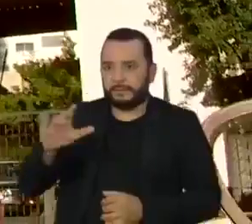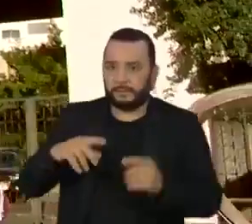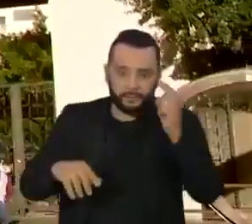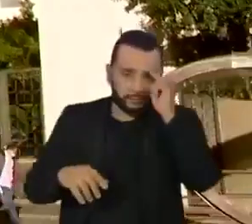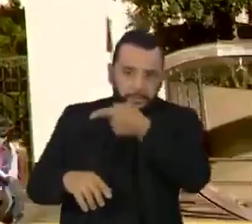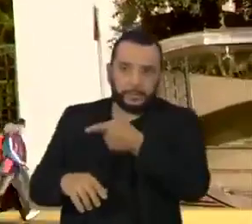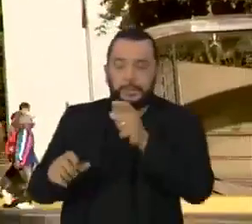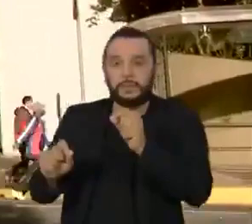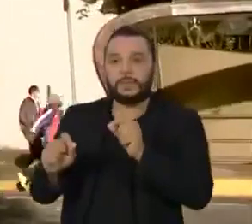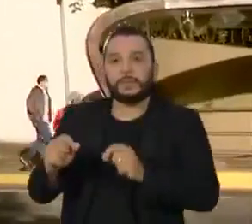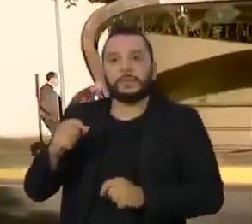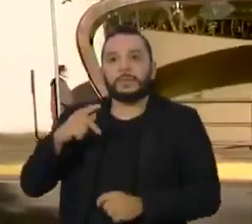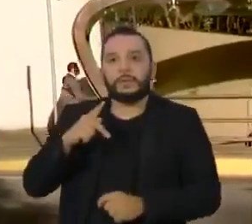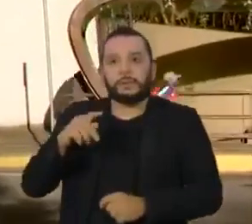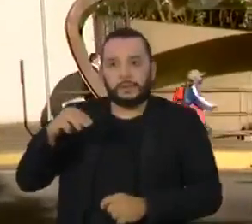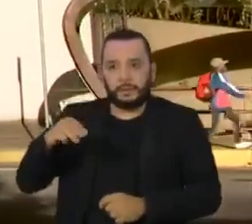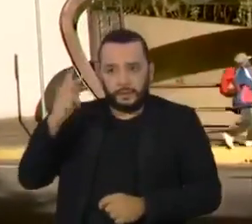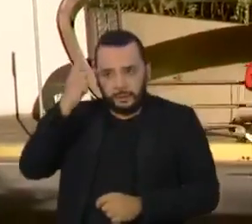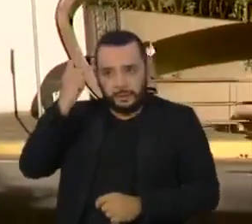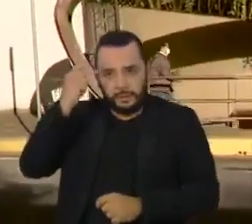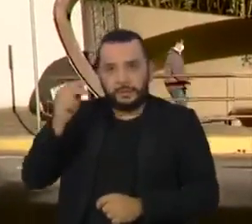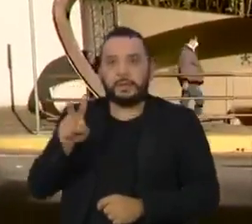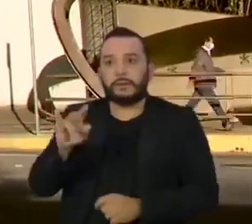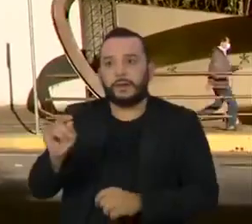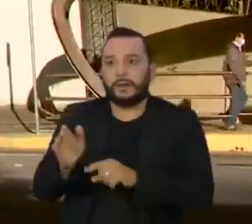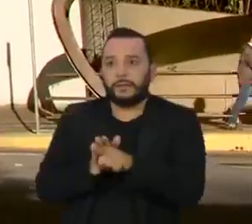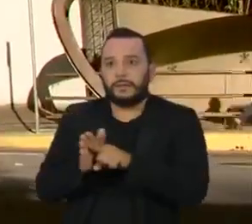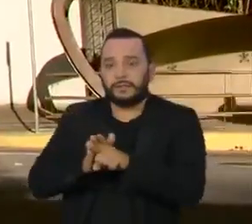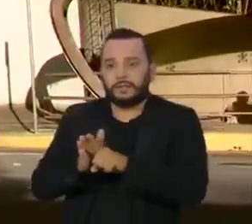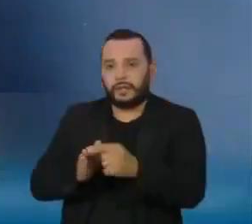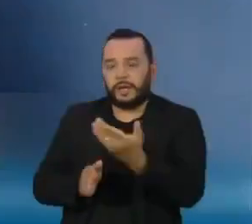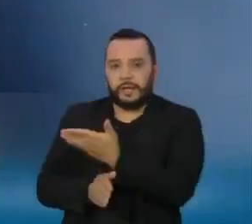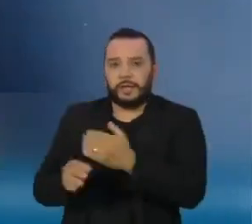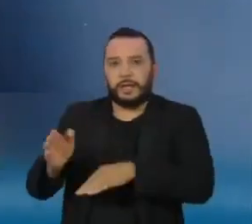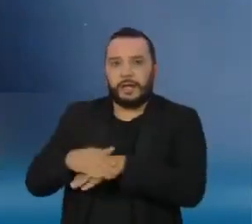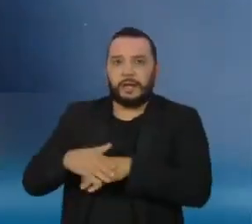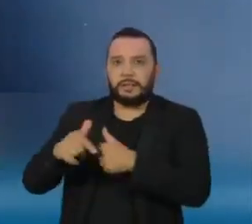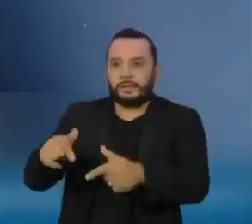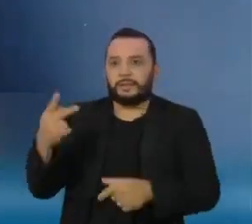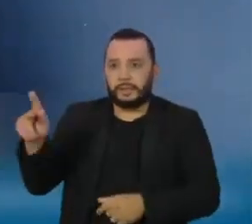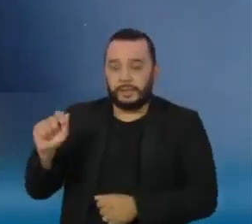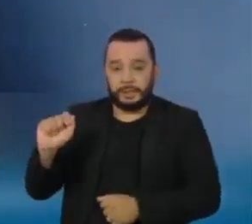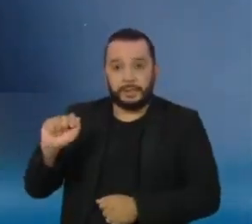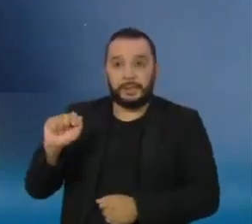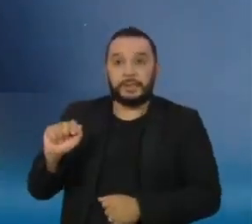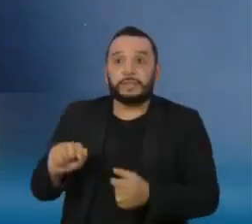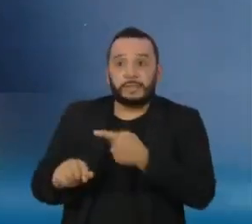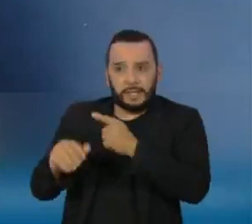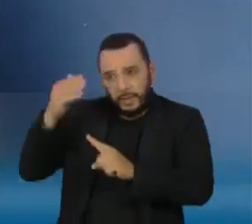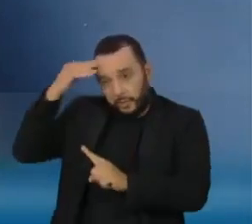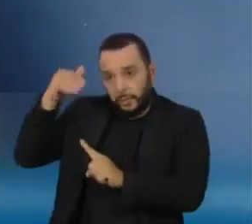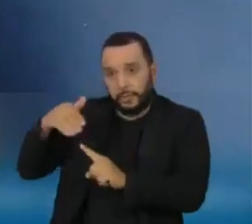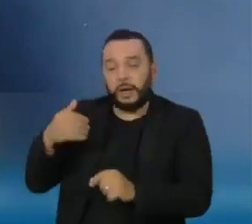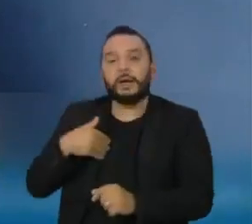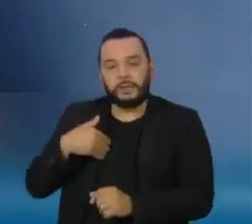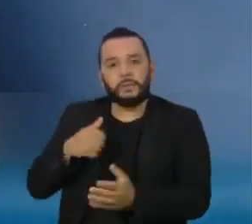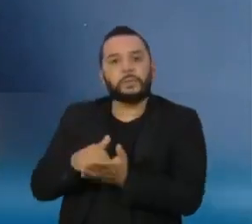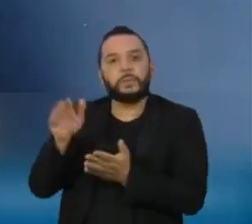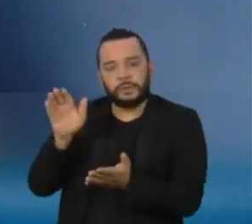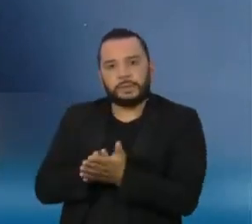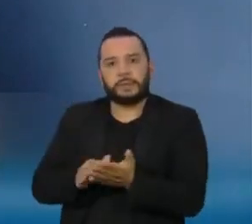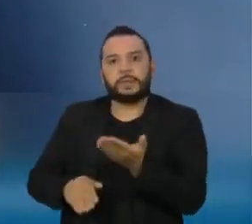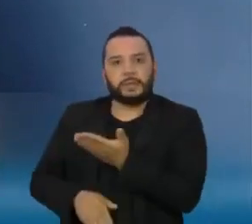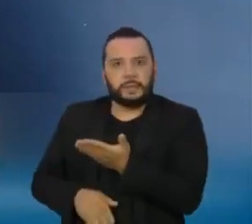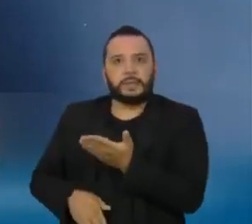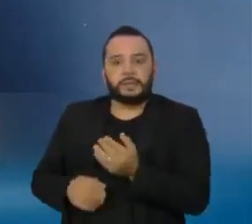determinou ao comando da PM de São Paulo que instaure inquérito sobre a conduta do policial Caso seja considerado culpado a punição